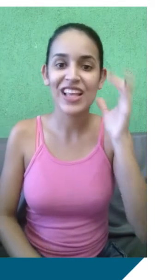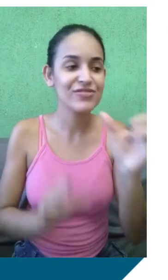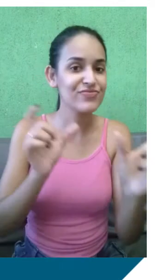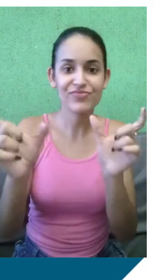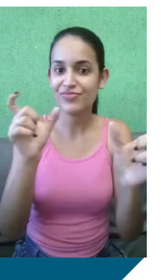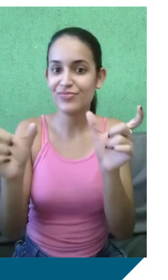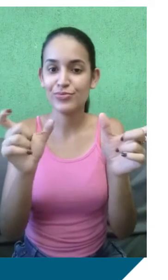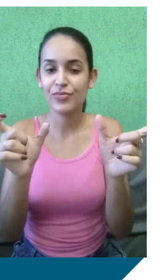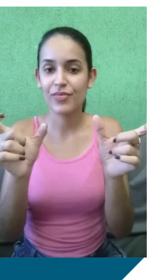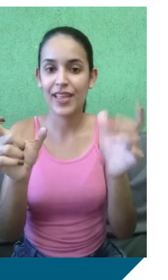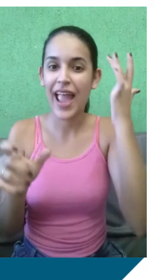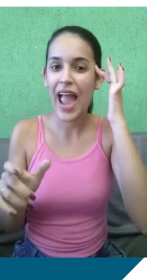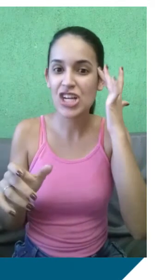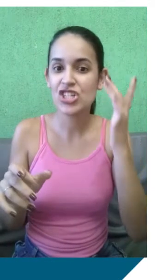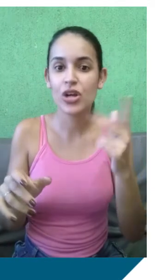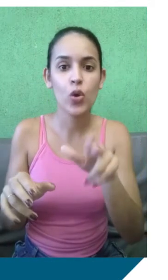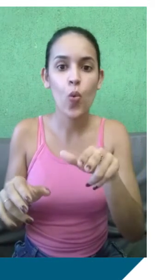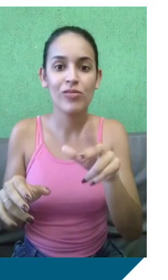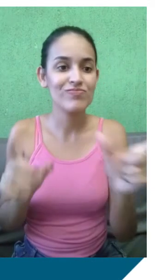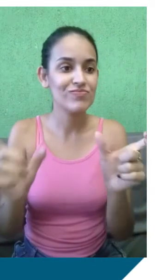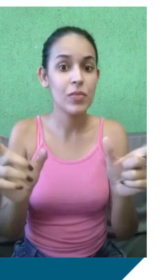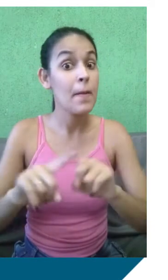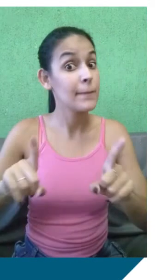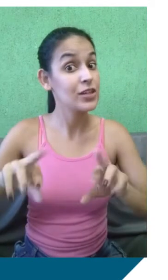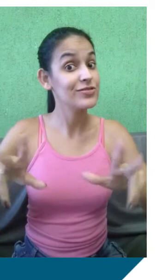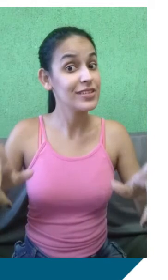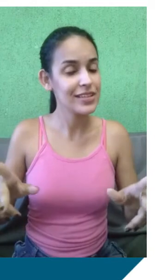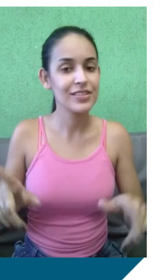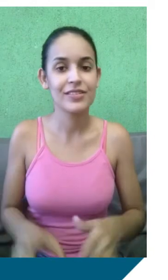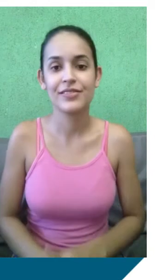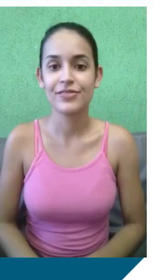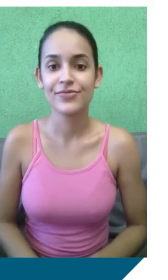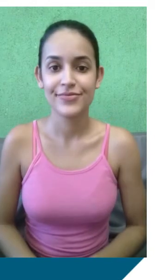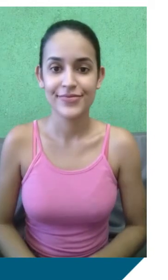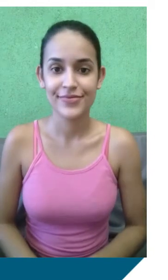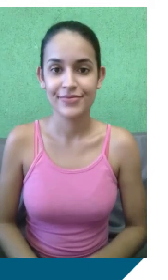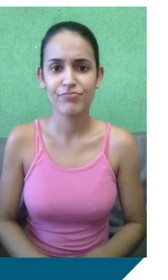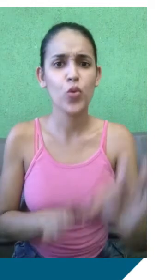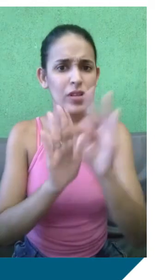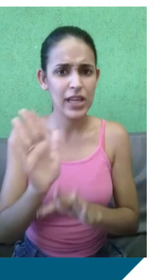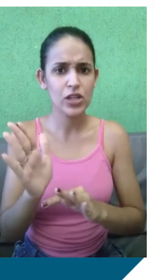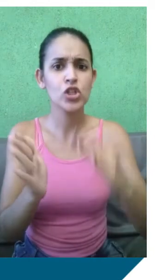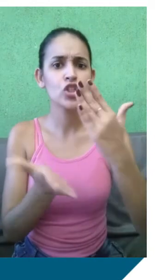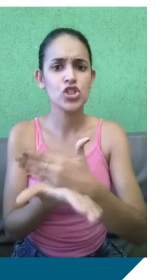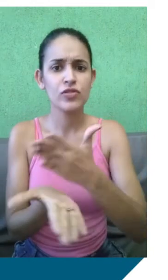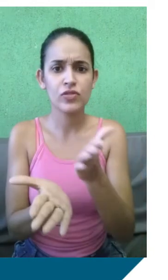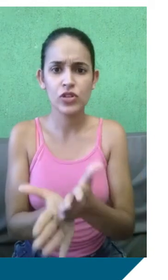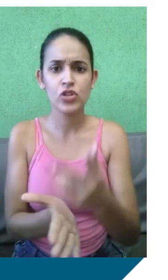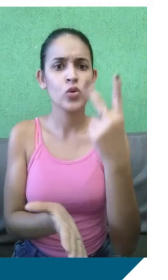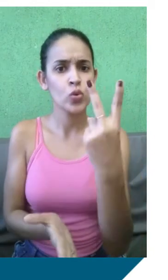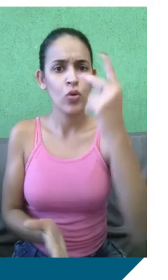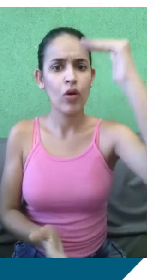um senso comum acerca desses conceitos. Somado a isso, a própria organização do texto, 2